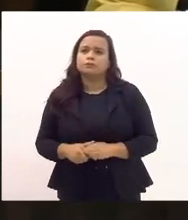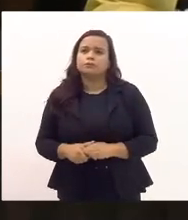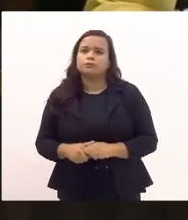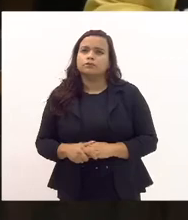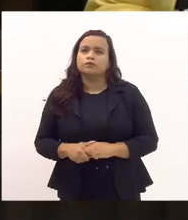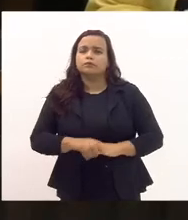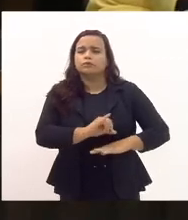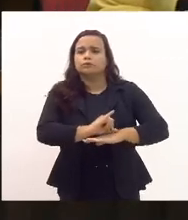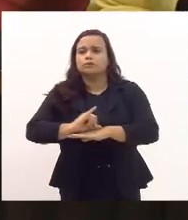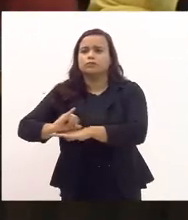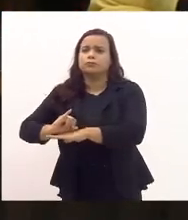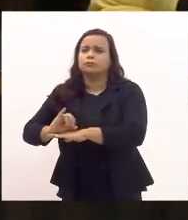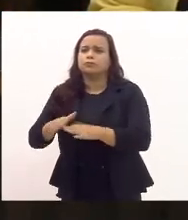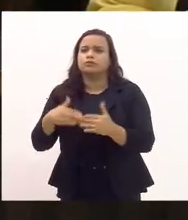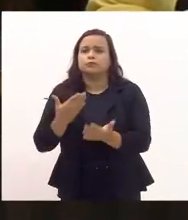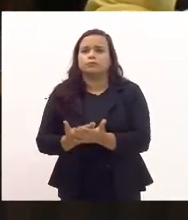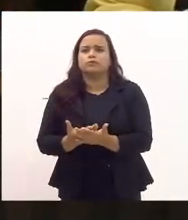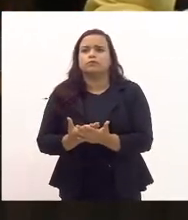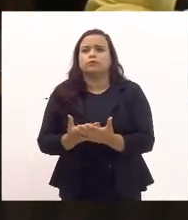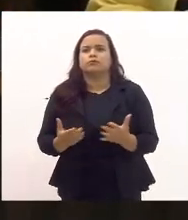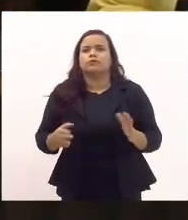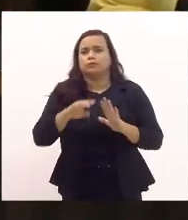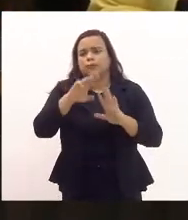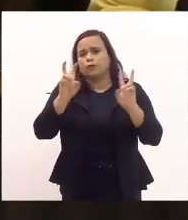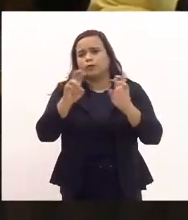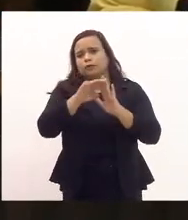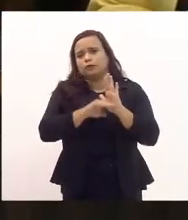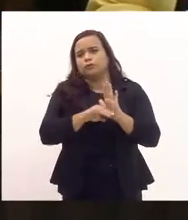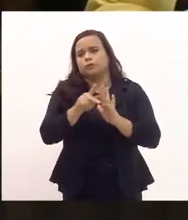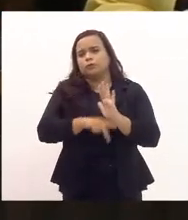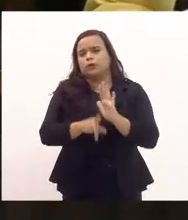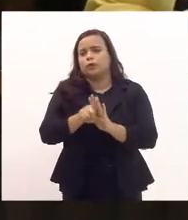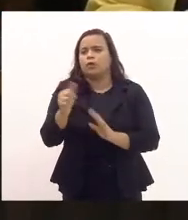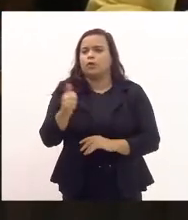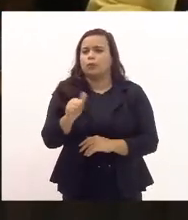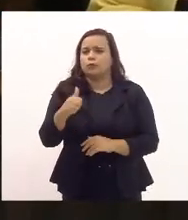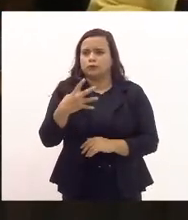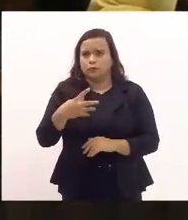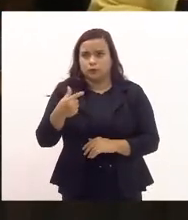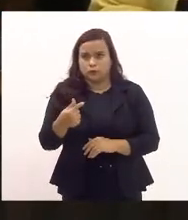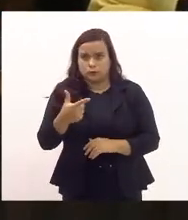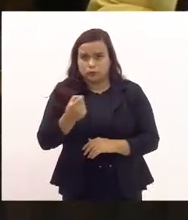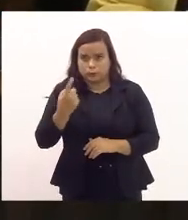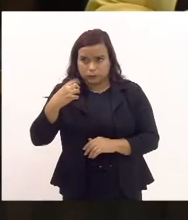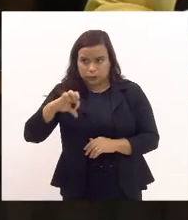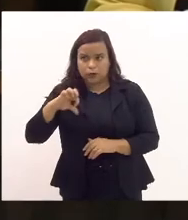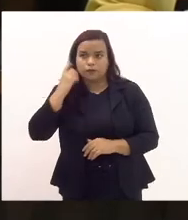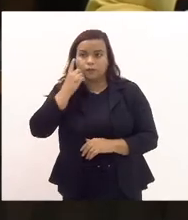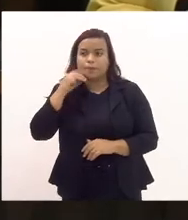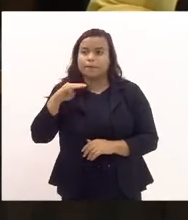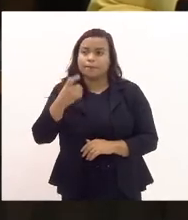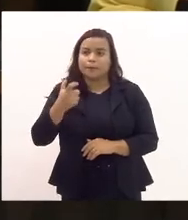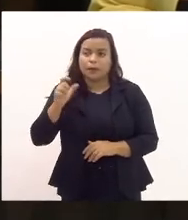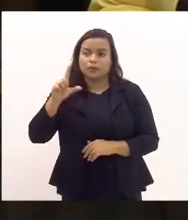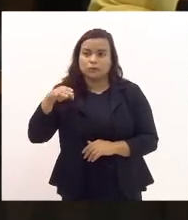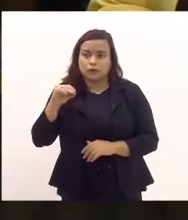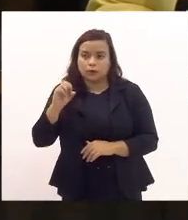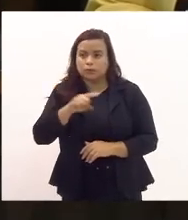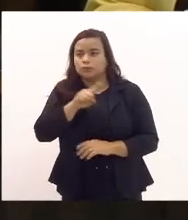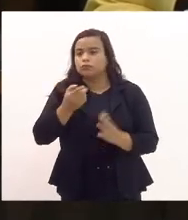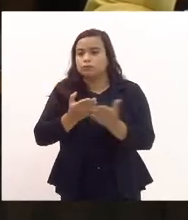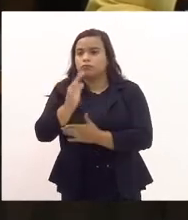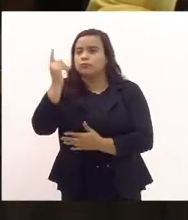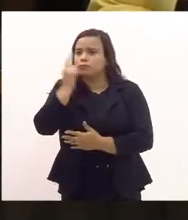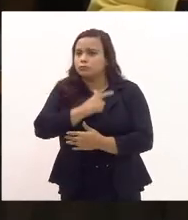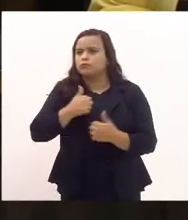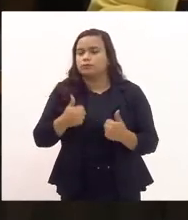é que alimento é que é inclusão na ordem do dia do projeto de lei 1147 de 19 tá do Max Lemos seus que a prova